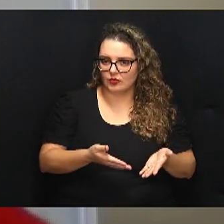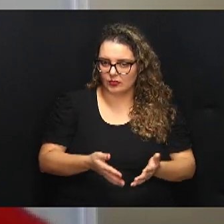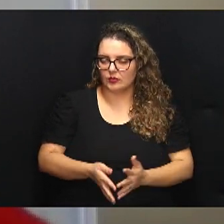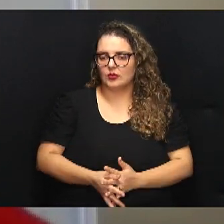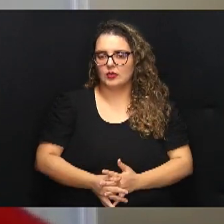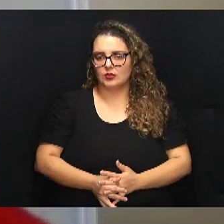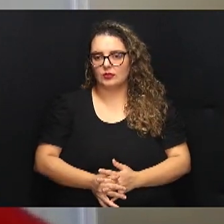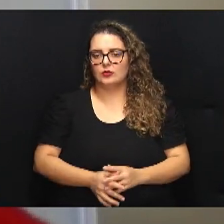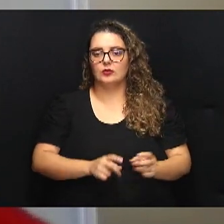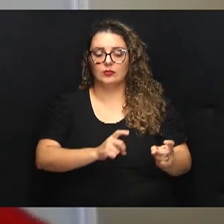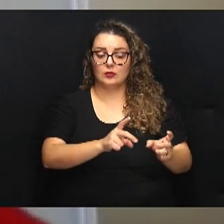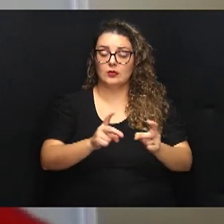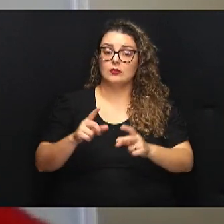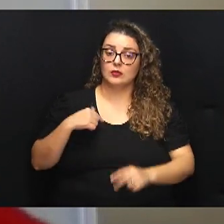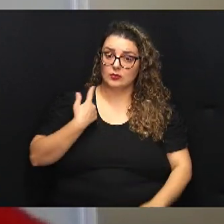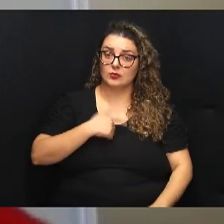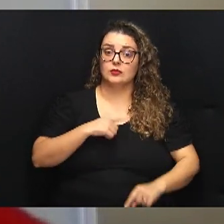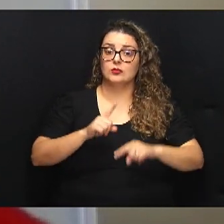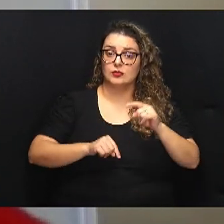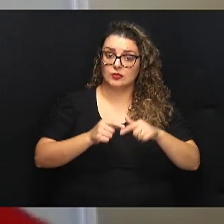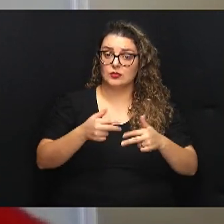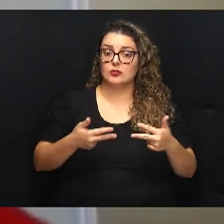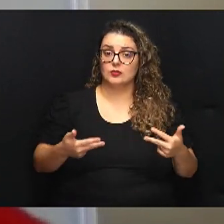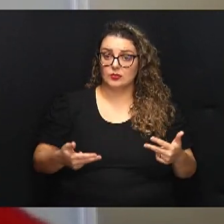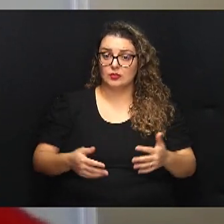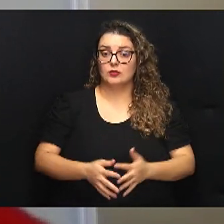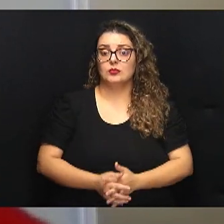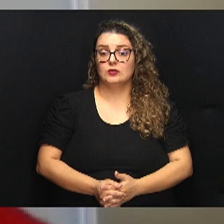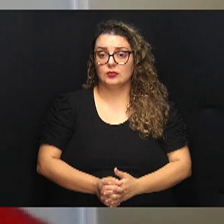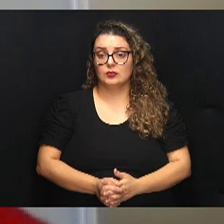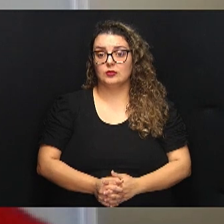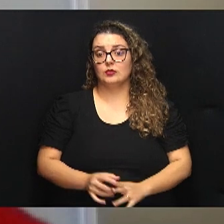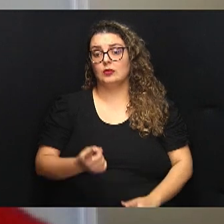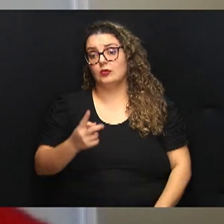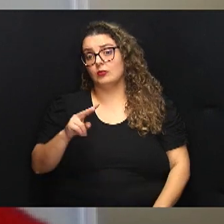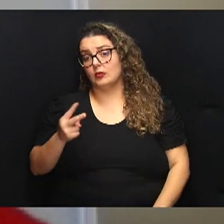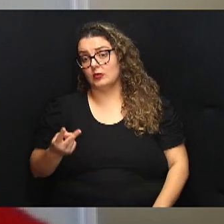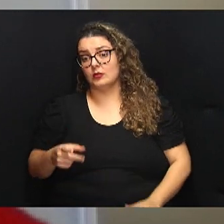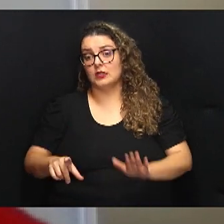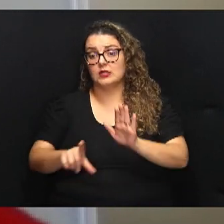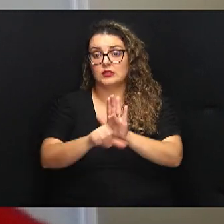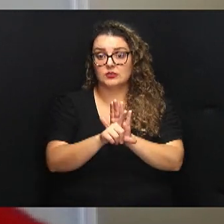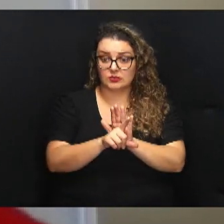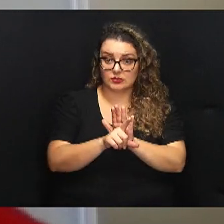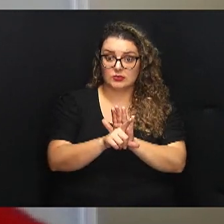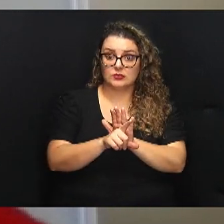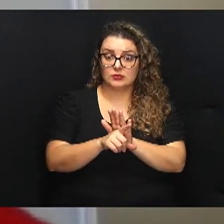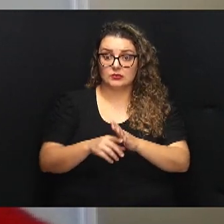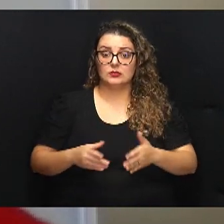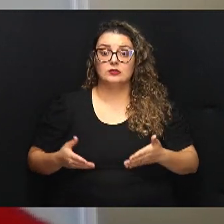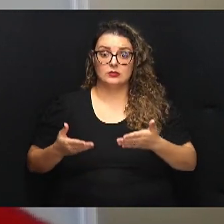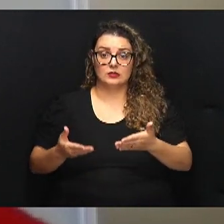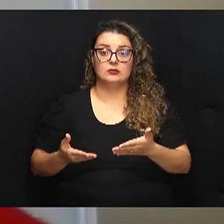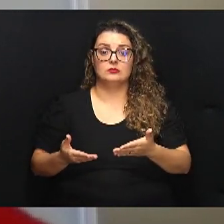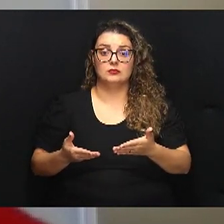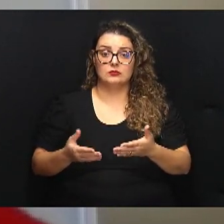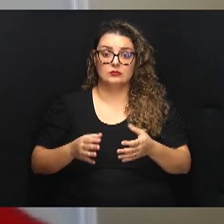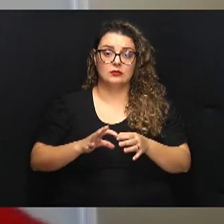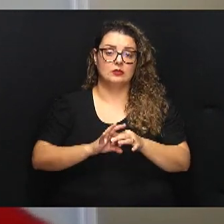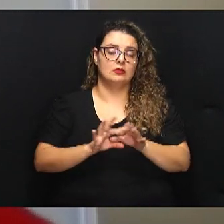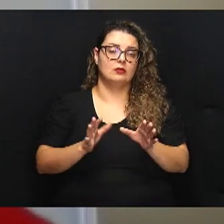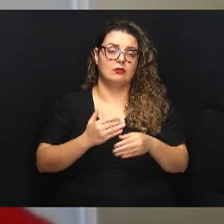a venda dos nossos produtos, uma vez que a legislação está sendo afrouxada e